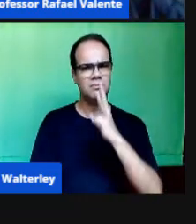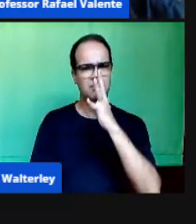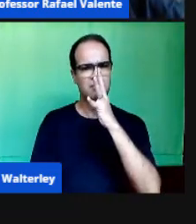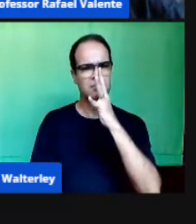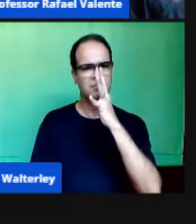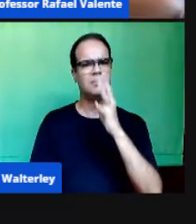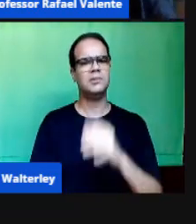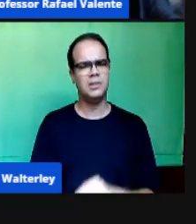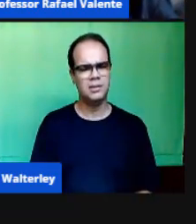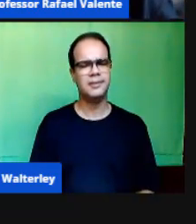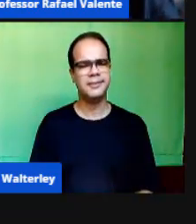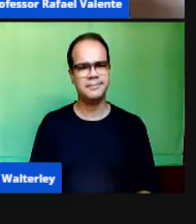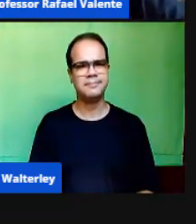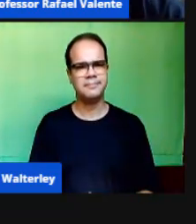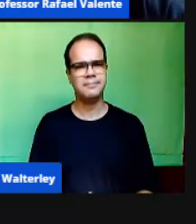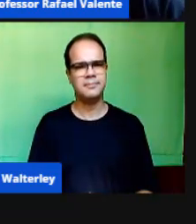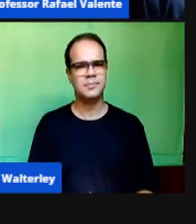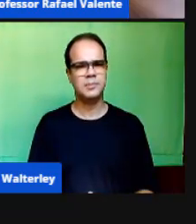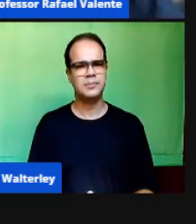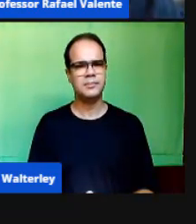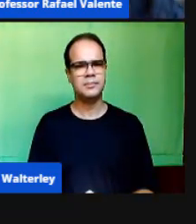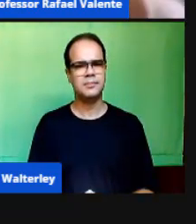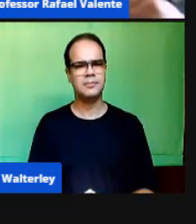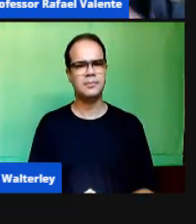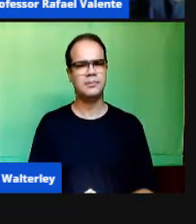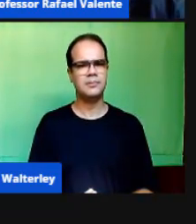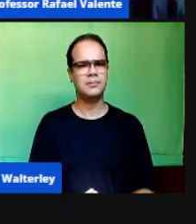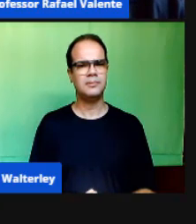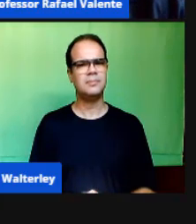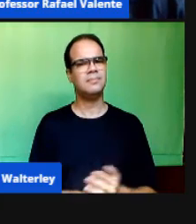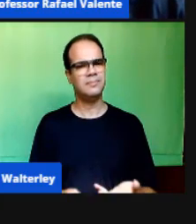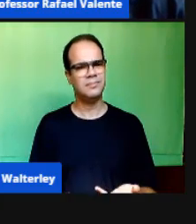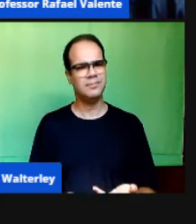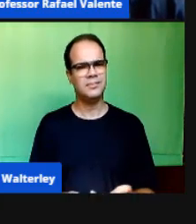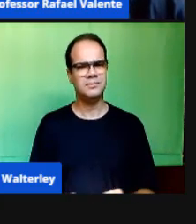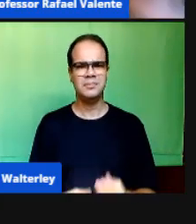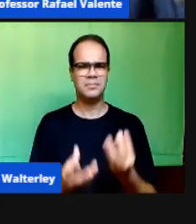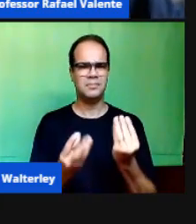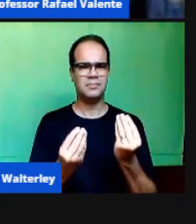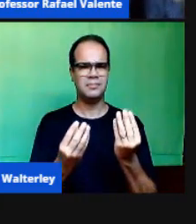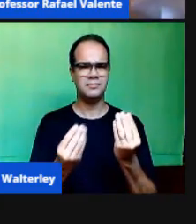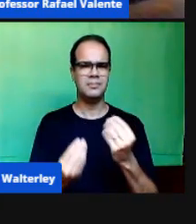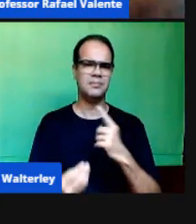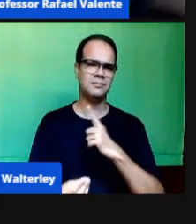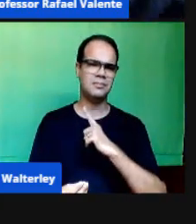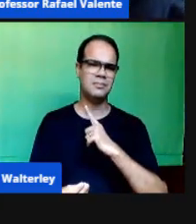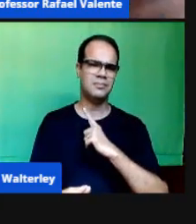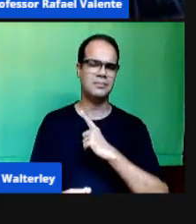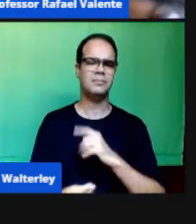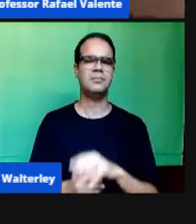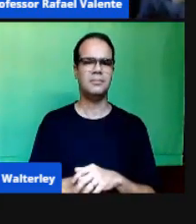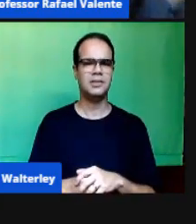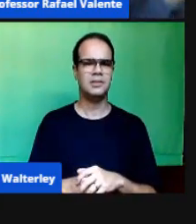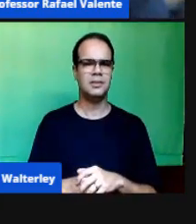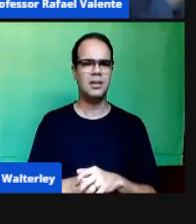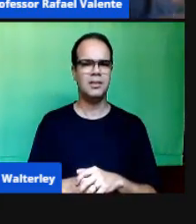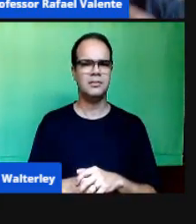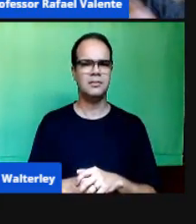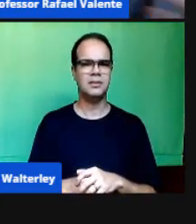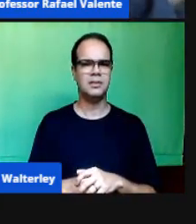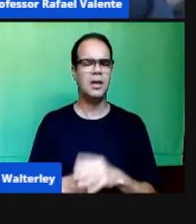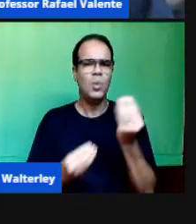das universidades, a receita, ela caiu muito. Então, como lidar